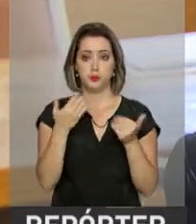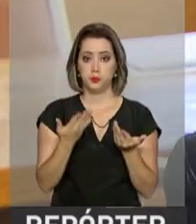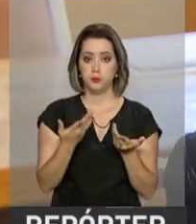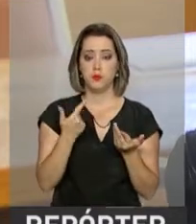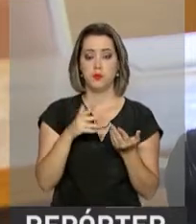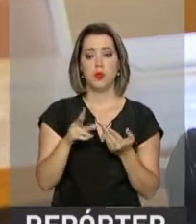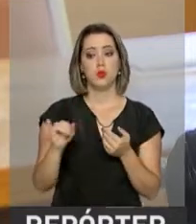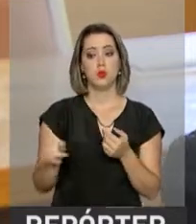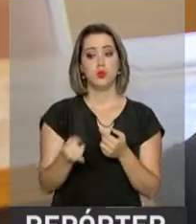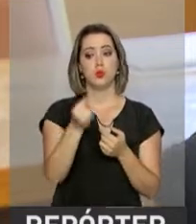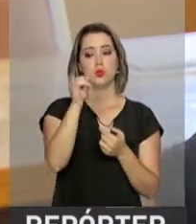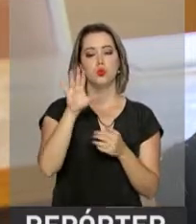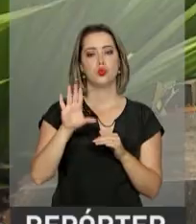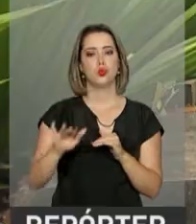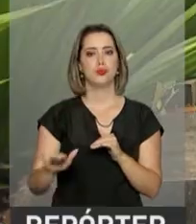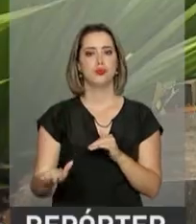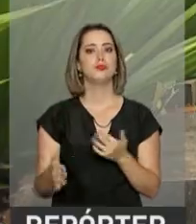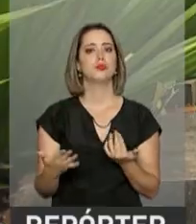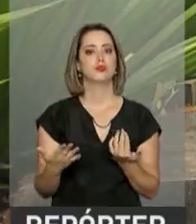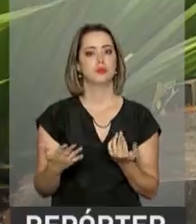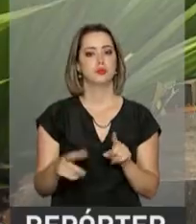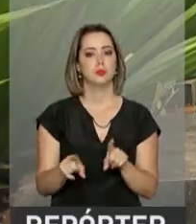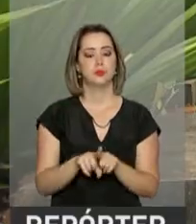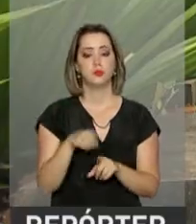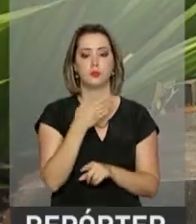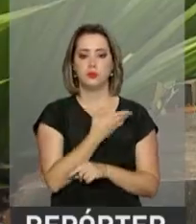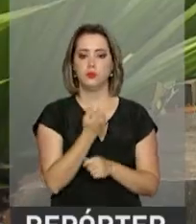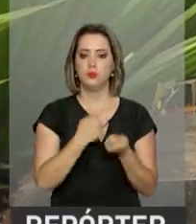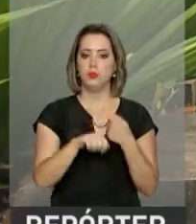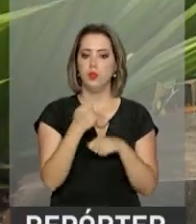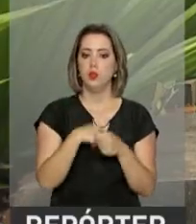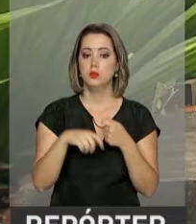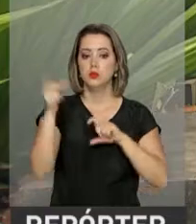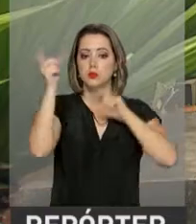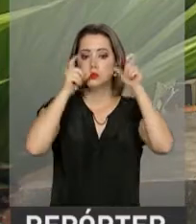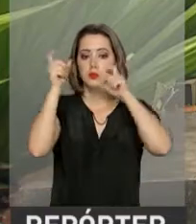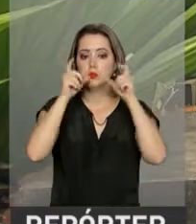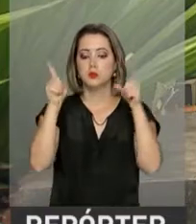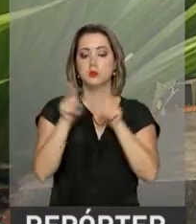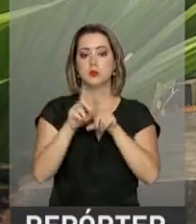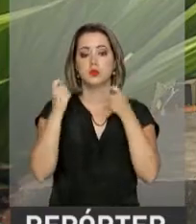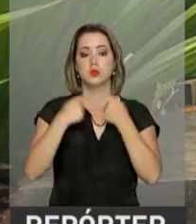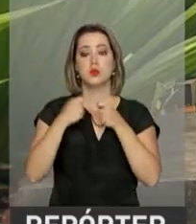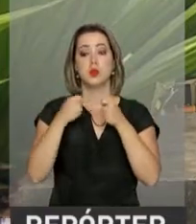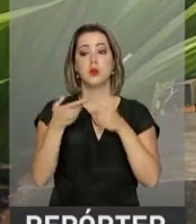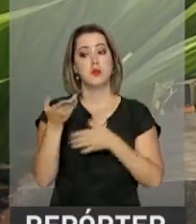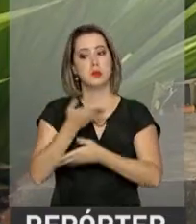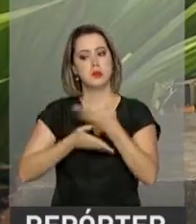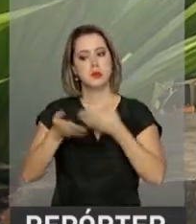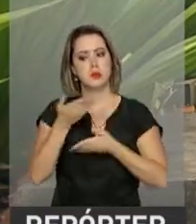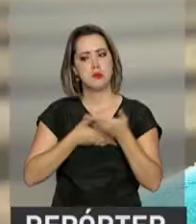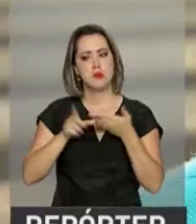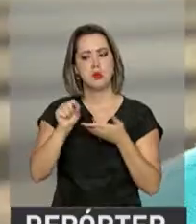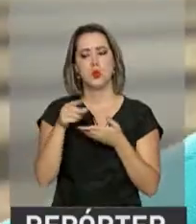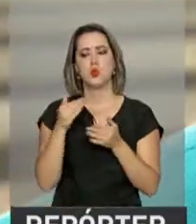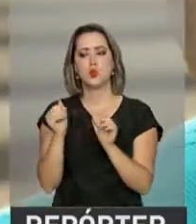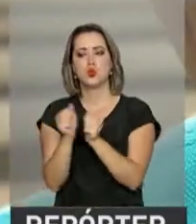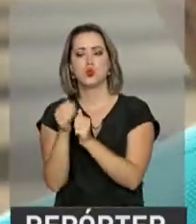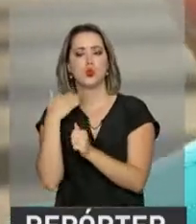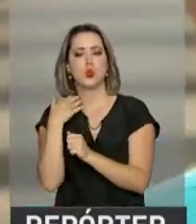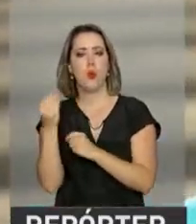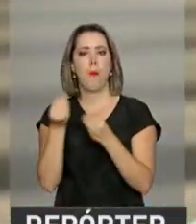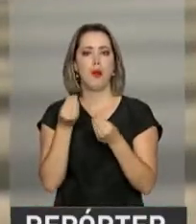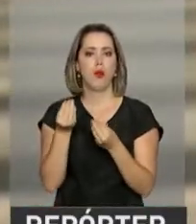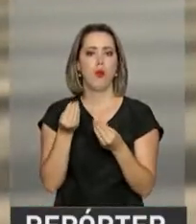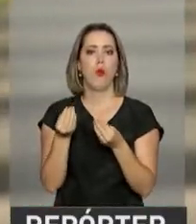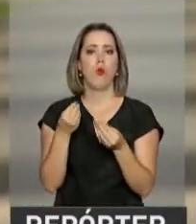tem uma taxa de juros mais baixa. O economista Roberto Piscitelli alerta que é preciso saber negociar com os bancos na hora de escolher como quitar a